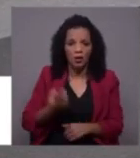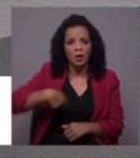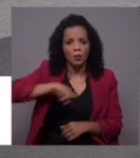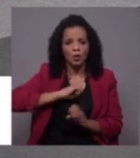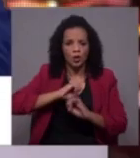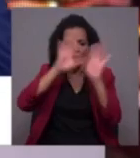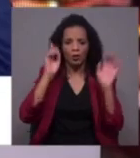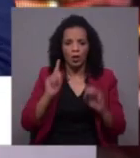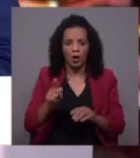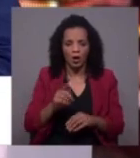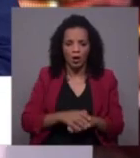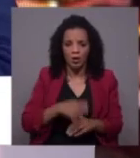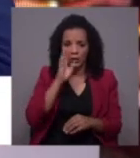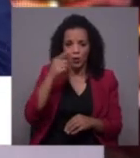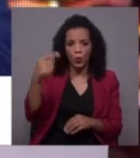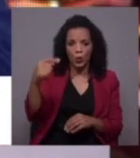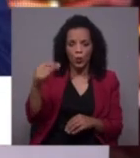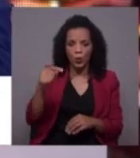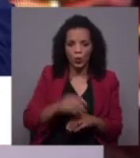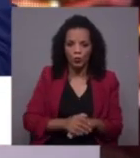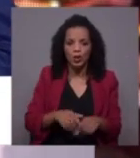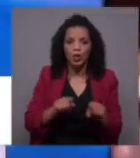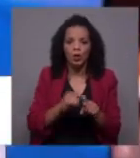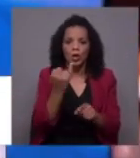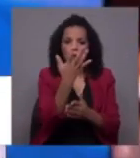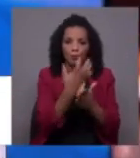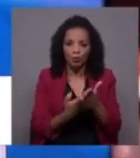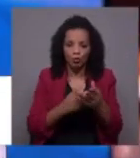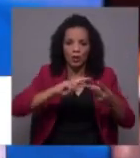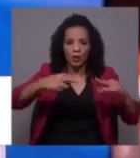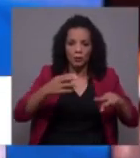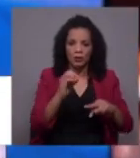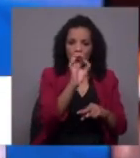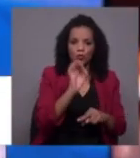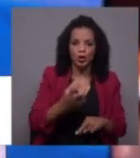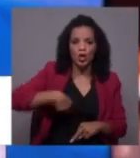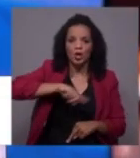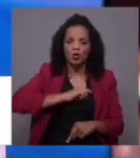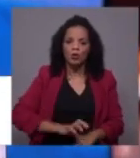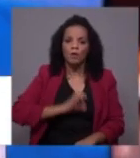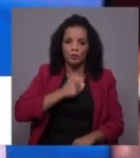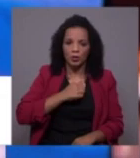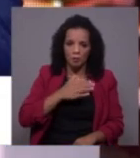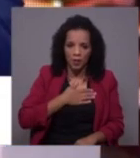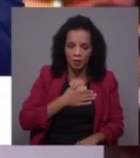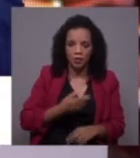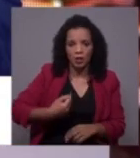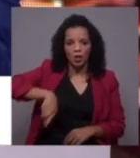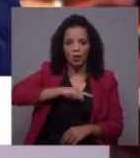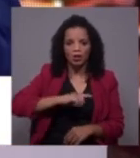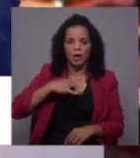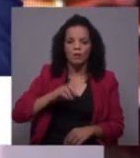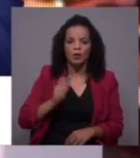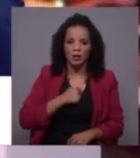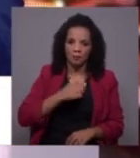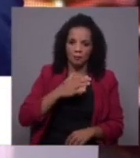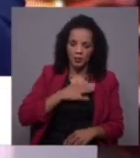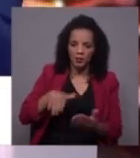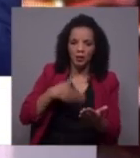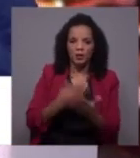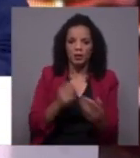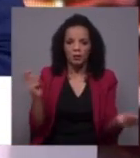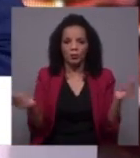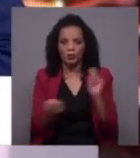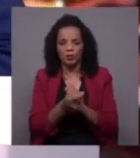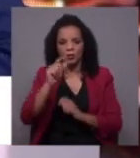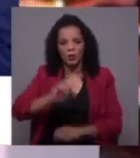que quando somos os únicos a pedir para baixar a derrama das empresas para 0%, nós estamos a dizer, nós confiamos nas empresas. Nós queremos que as empresas sejam um agente de mudança